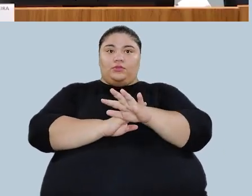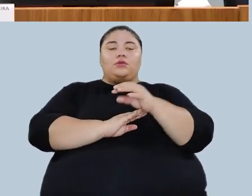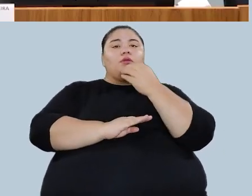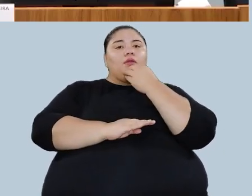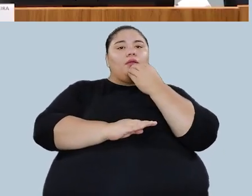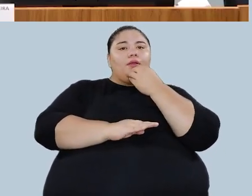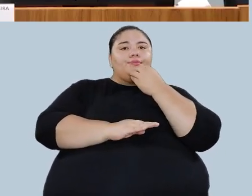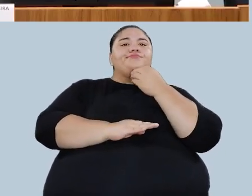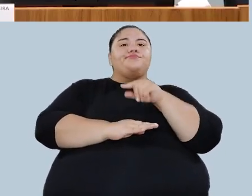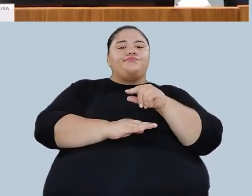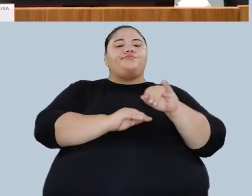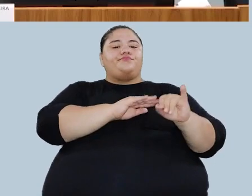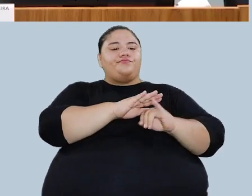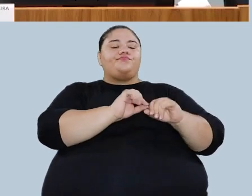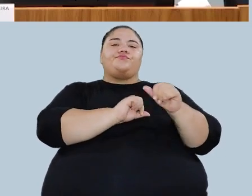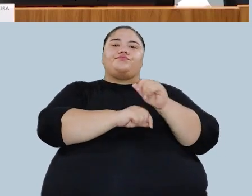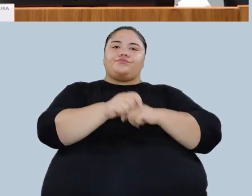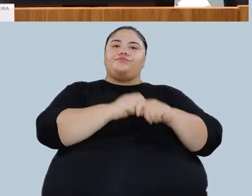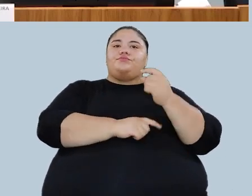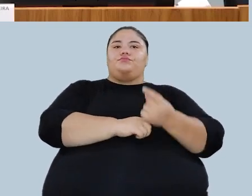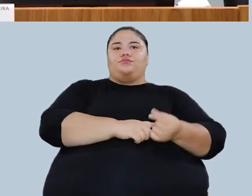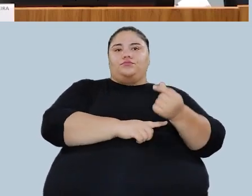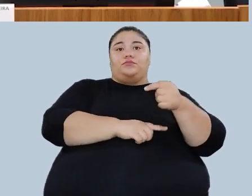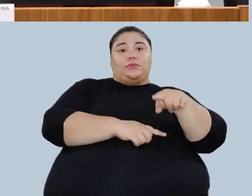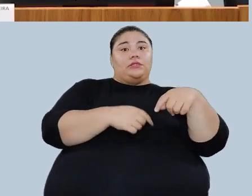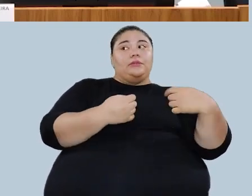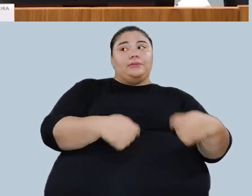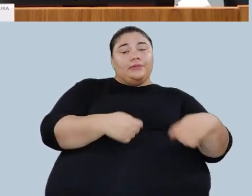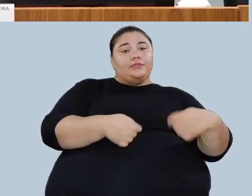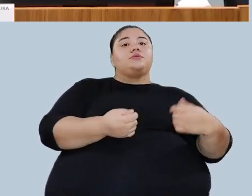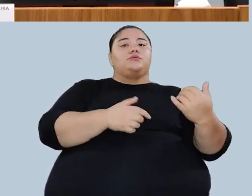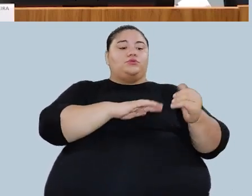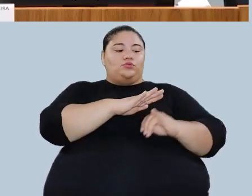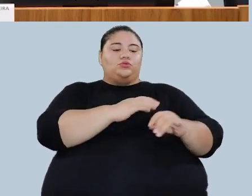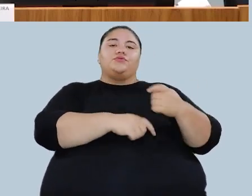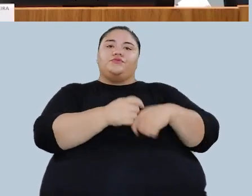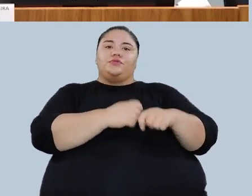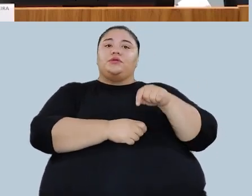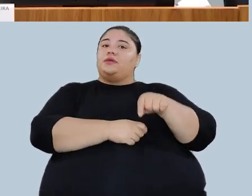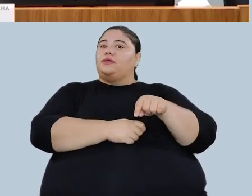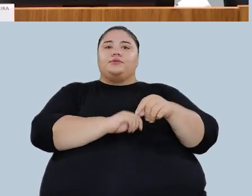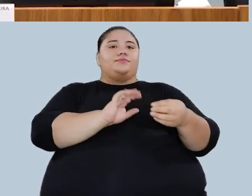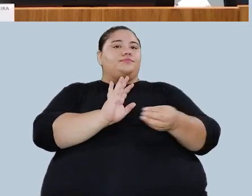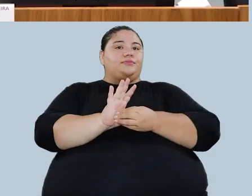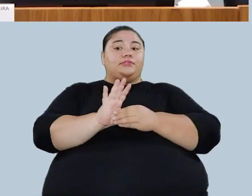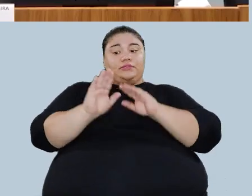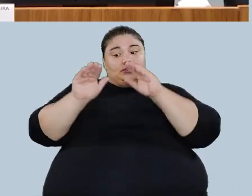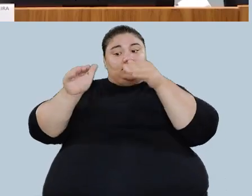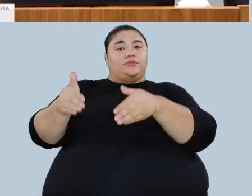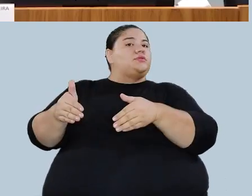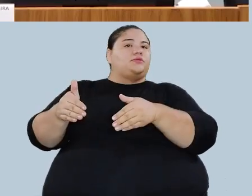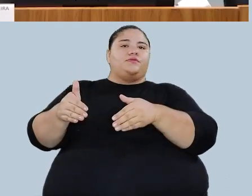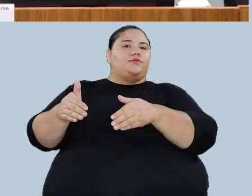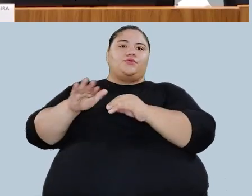claro, transita por instituições financeiras, né? Ele precisa das instituições financeiras. Isso não faz parte do regime